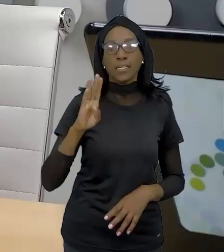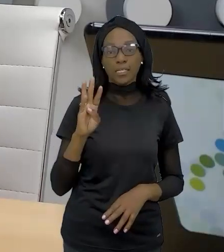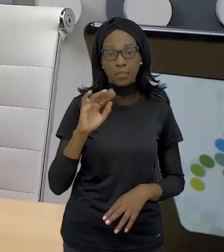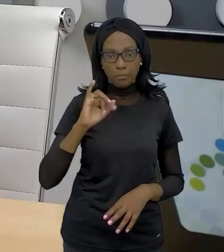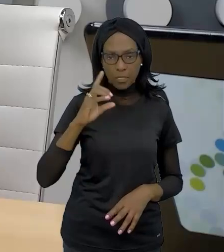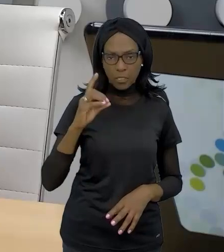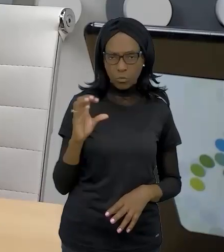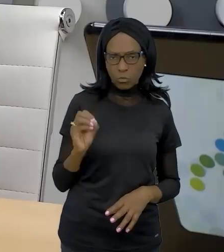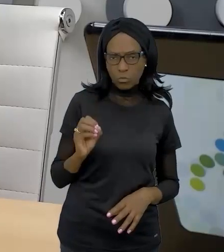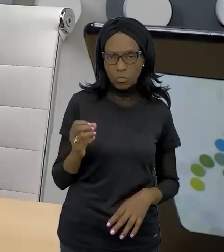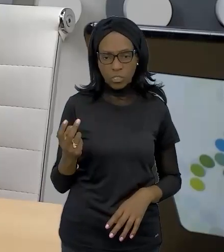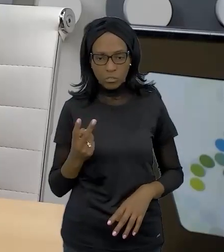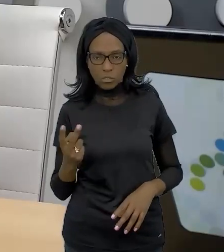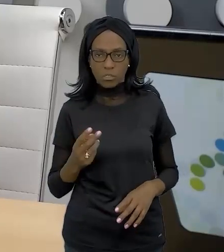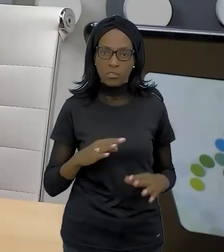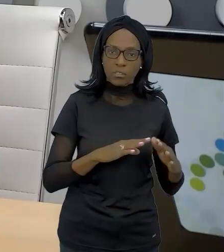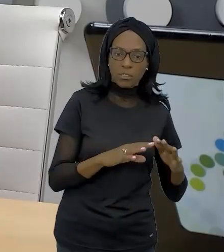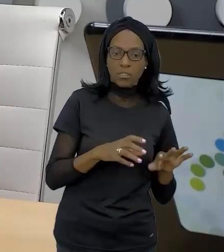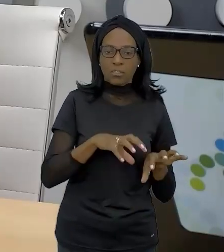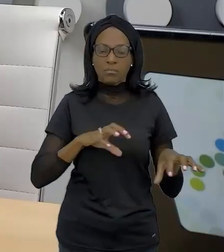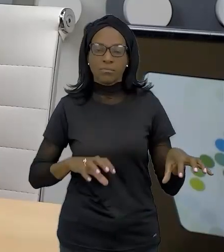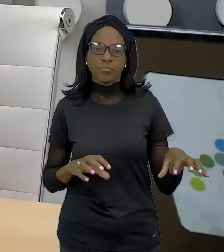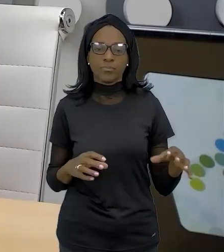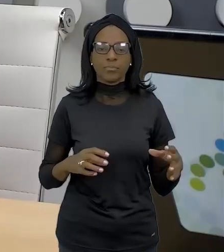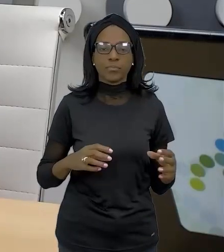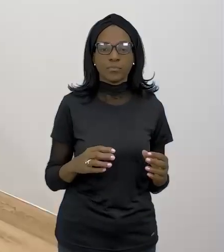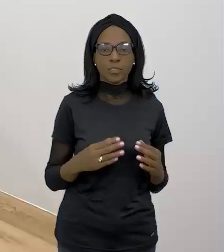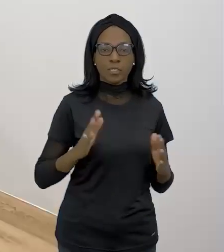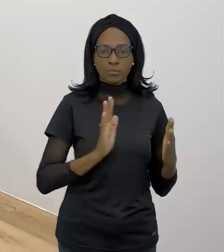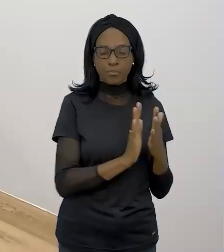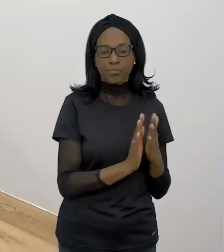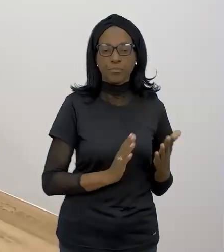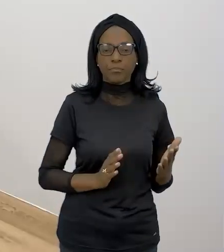eles responderam. Você conseguiu acompanhar algum aí, Patrícia?